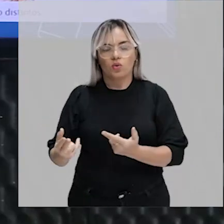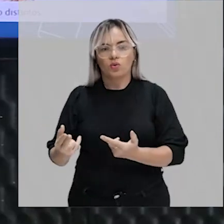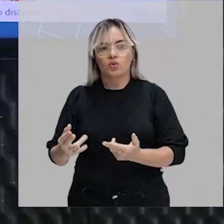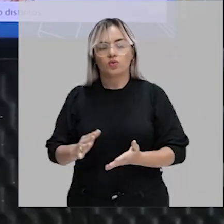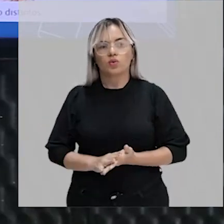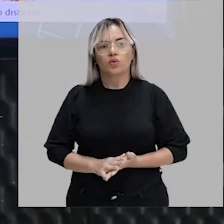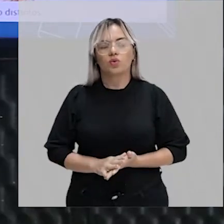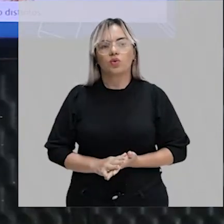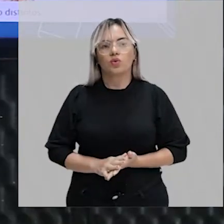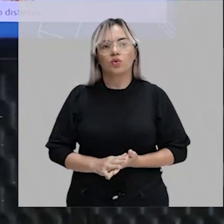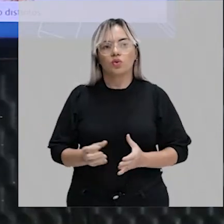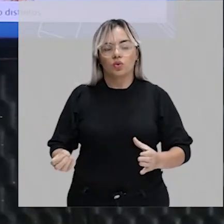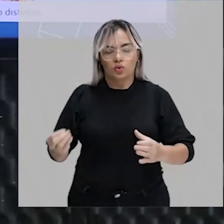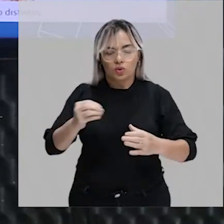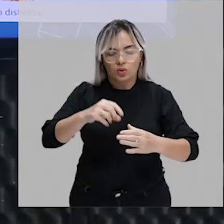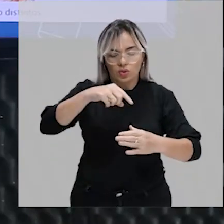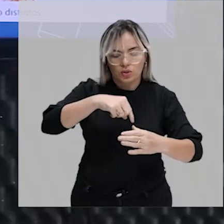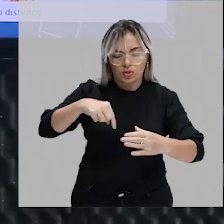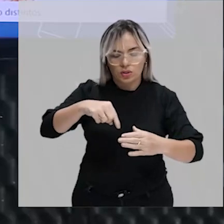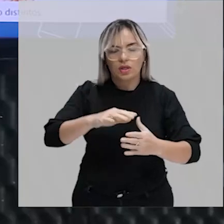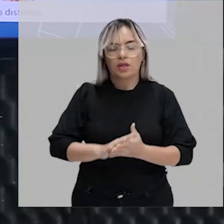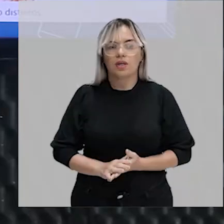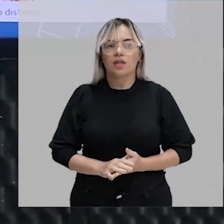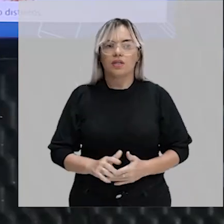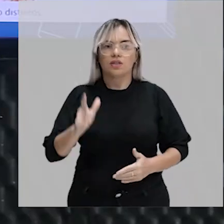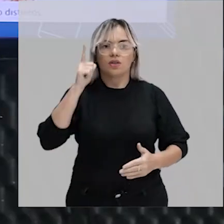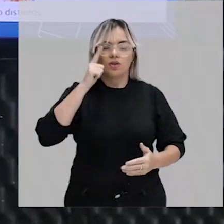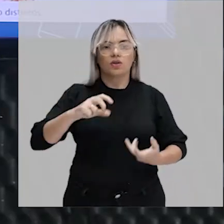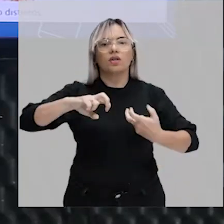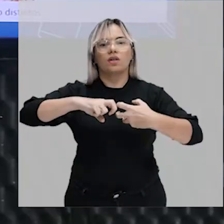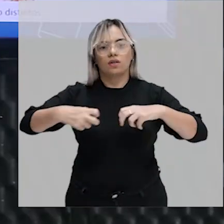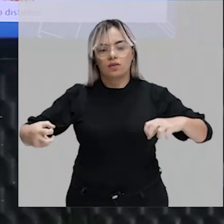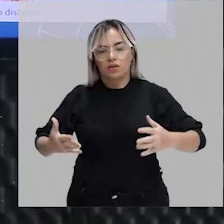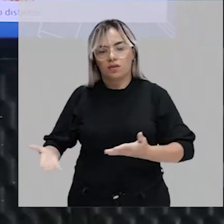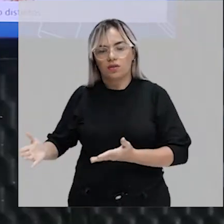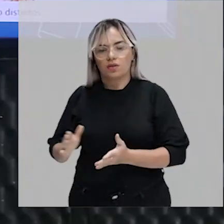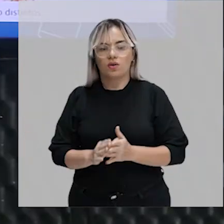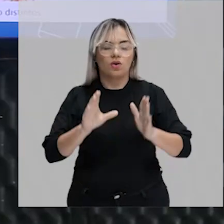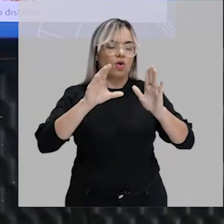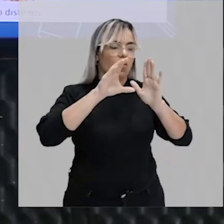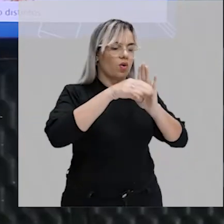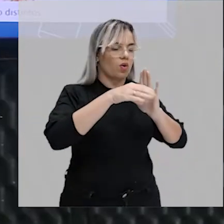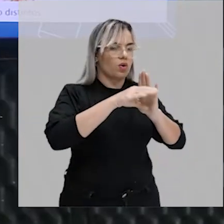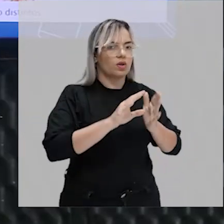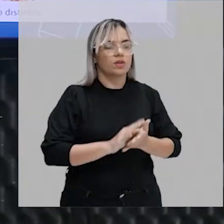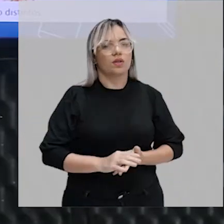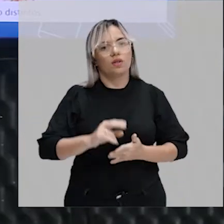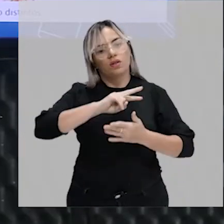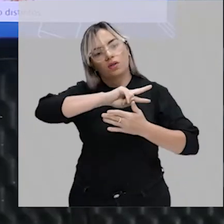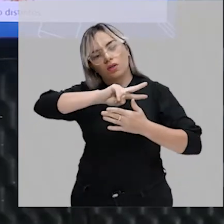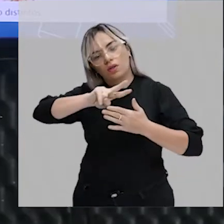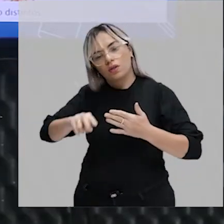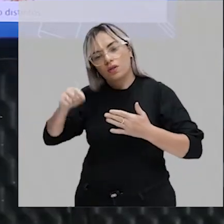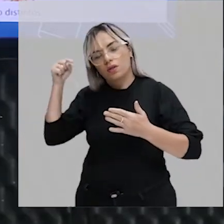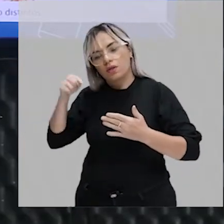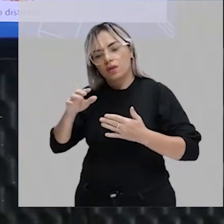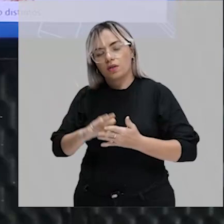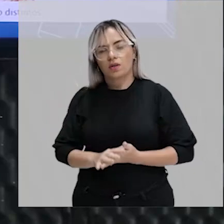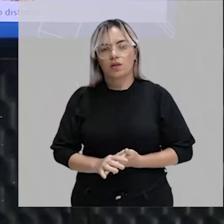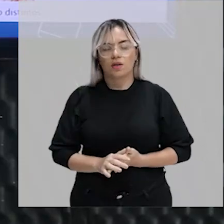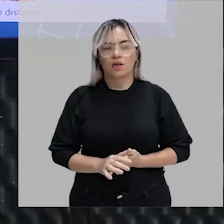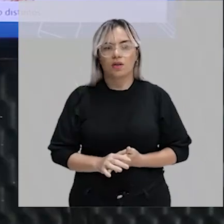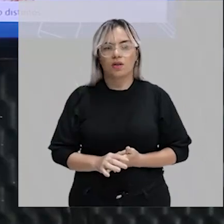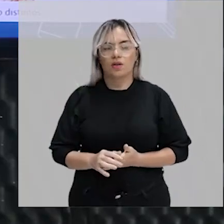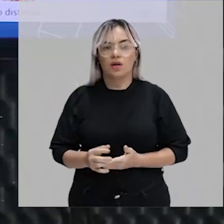não, mas em cativeiro sim. Por isso que o conceito de espécie diz o seguinte, que indivíduos são da mesma